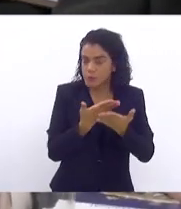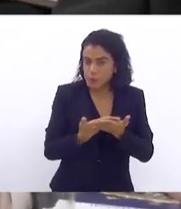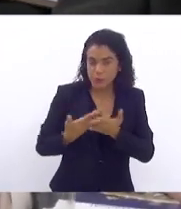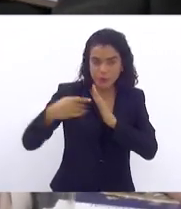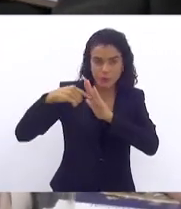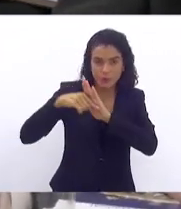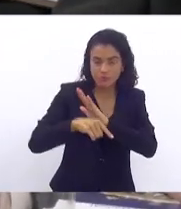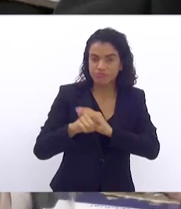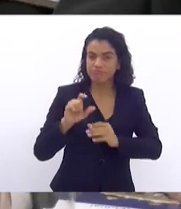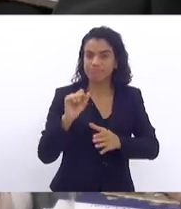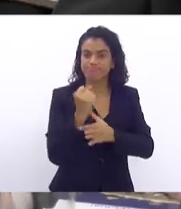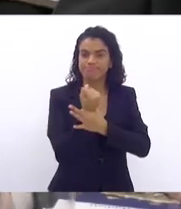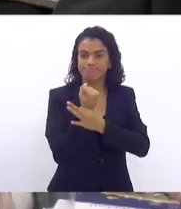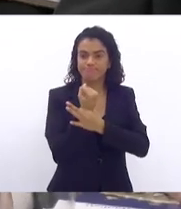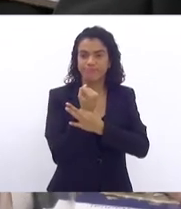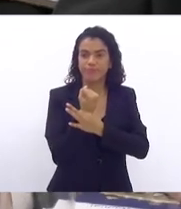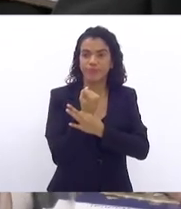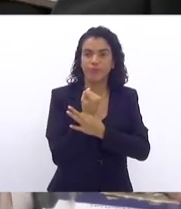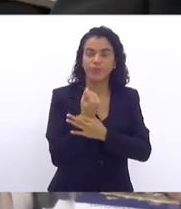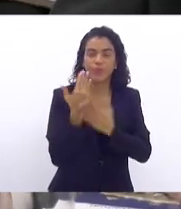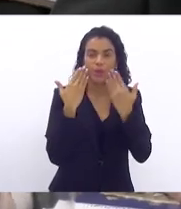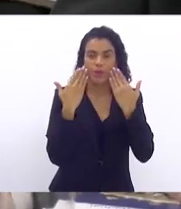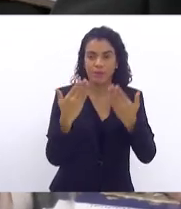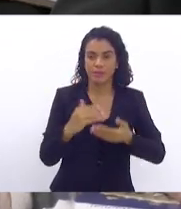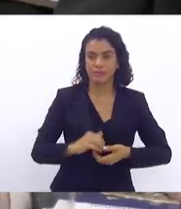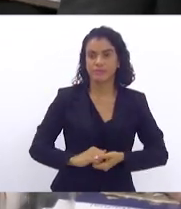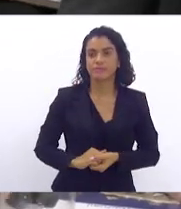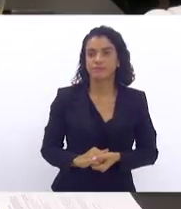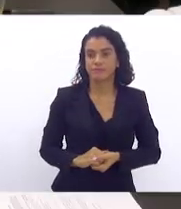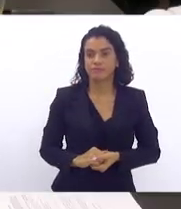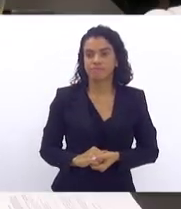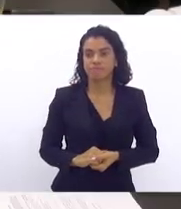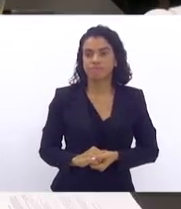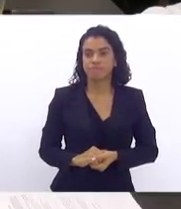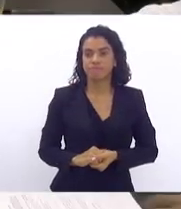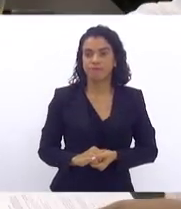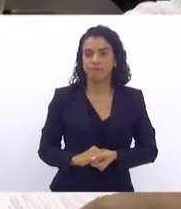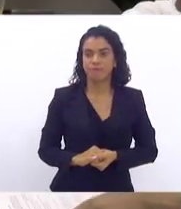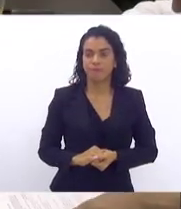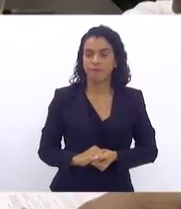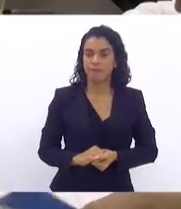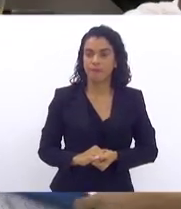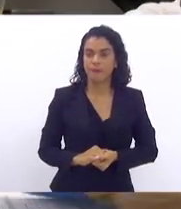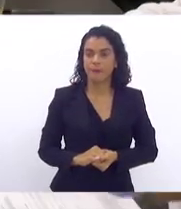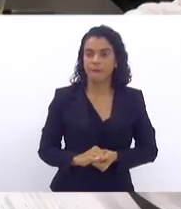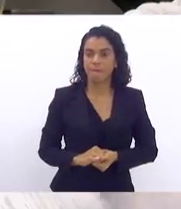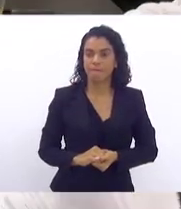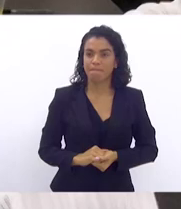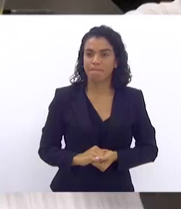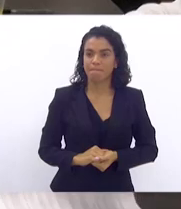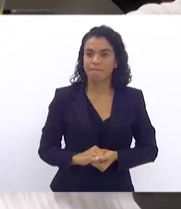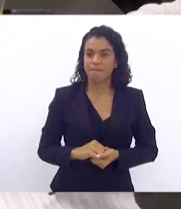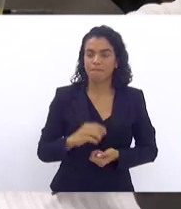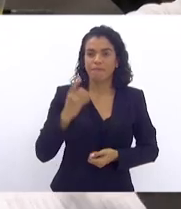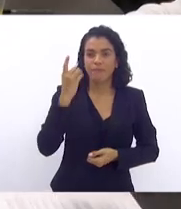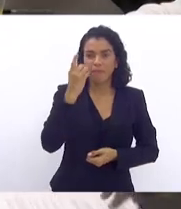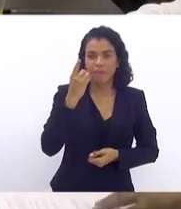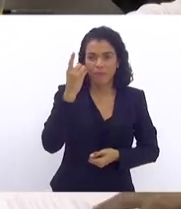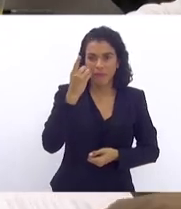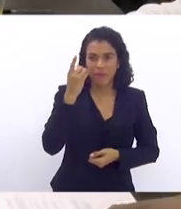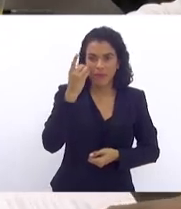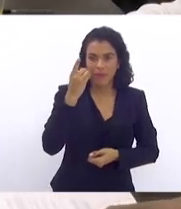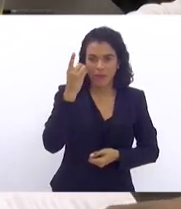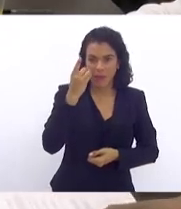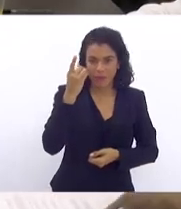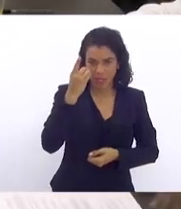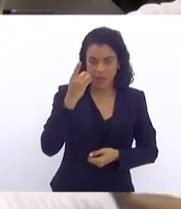ter segurança do que apresentar. Perfeito. Projeto com vista, então, para o gabinete do deputado... Deputado Amorim, posso não, dar uma... Paulo? Não é para